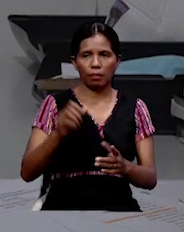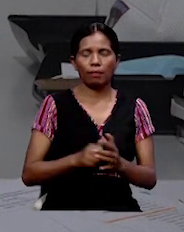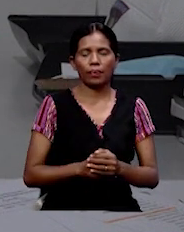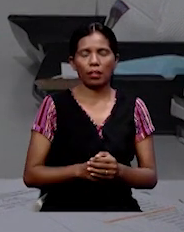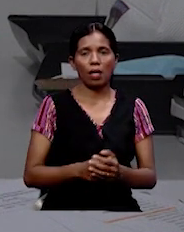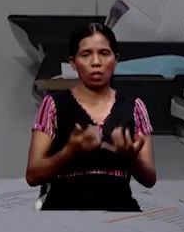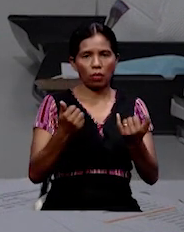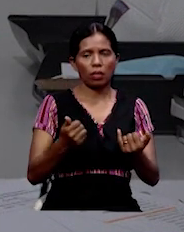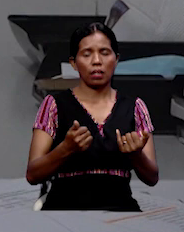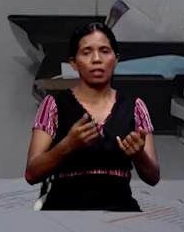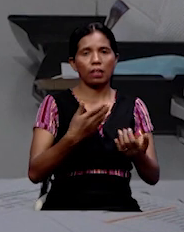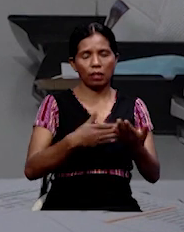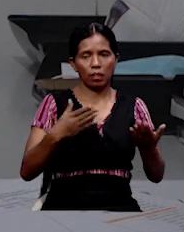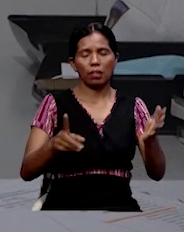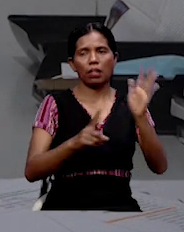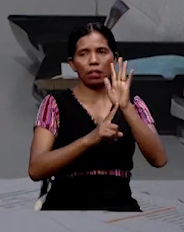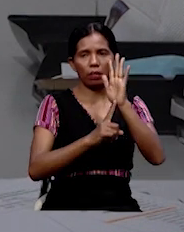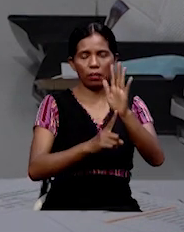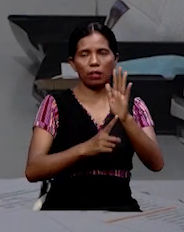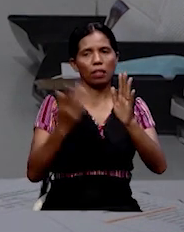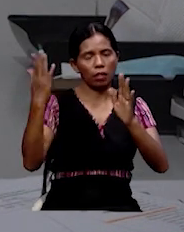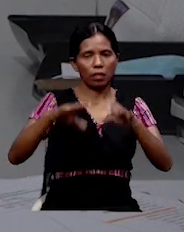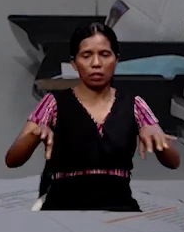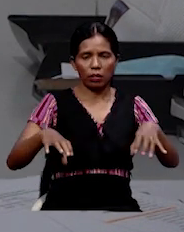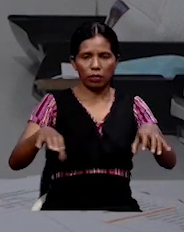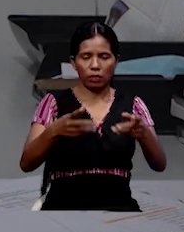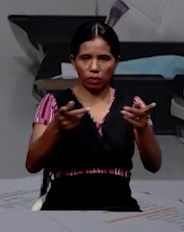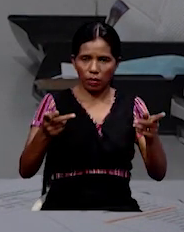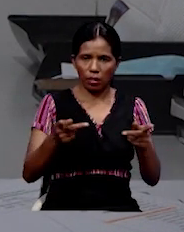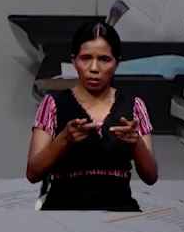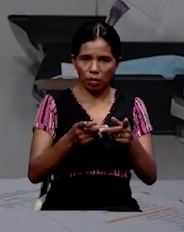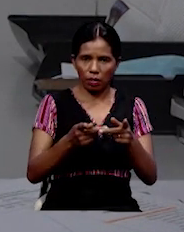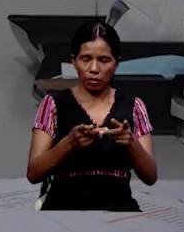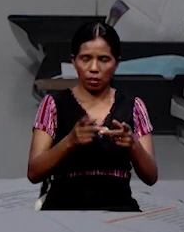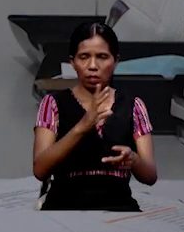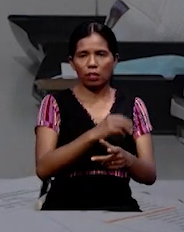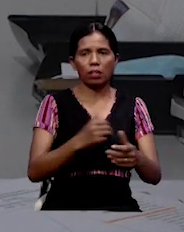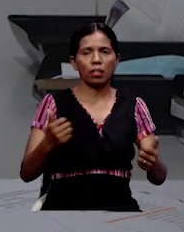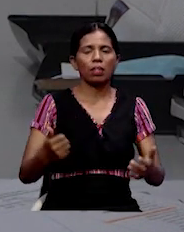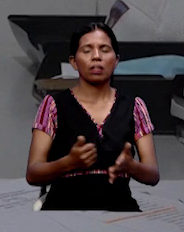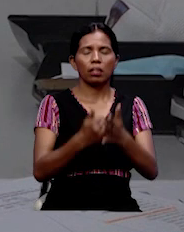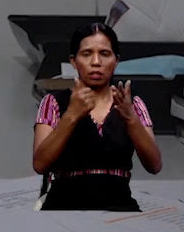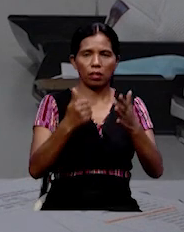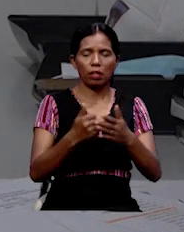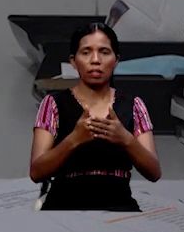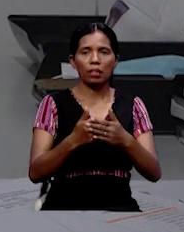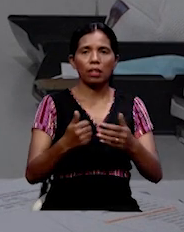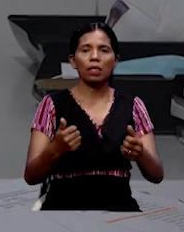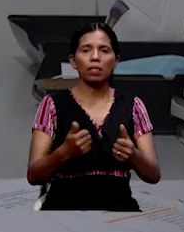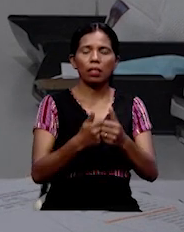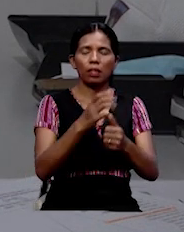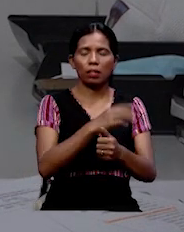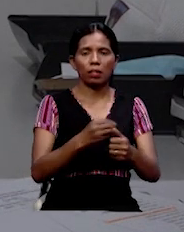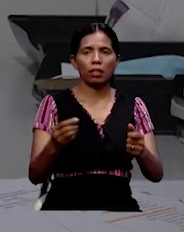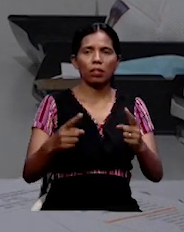1998, em 99. Evidência agora, né? Tinha serviço fatin. Acontece bem tuba acidente era